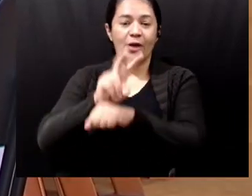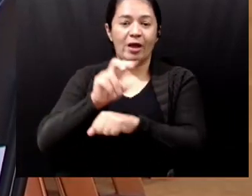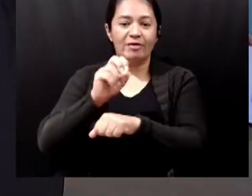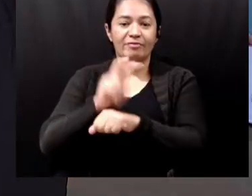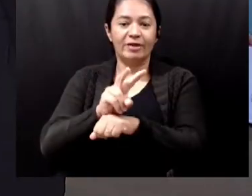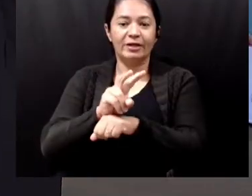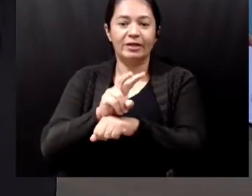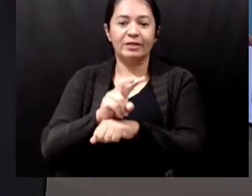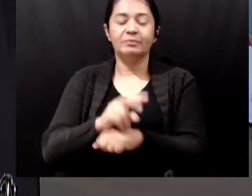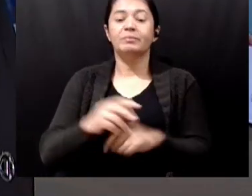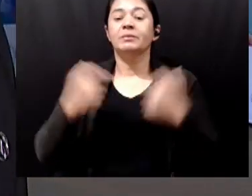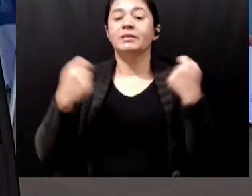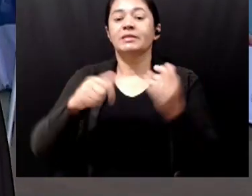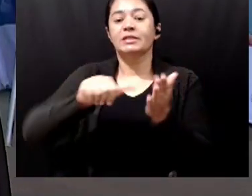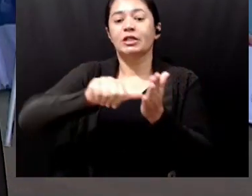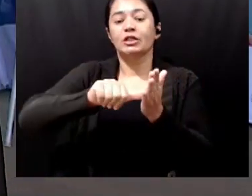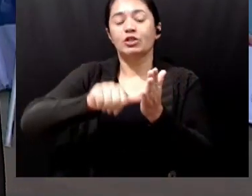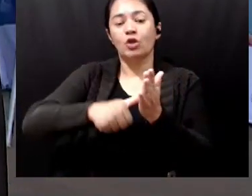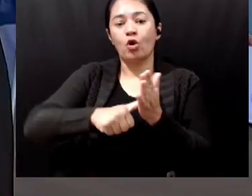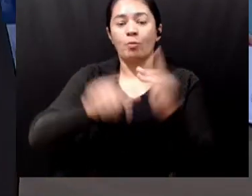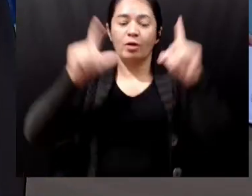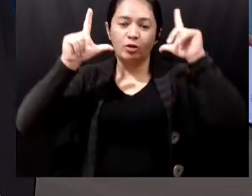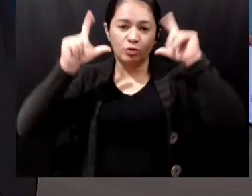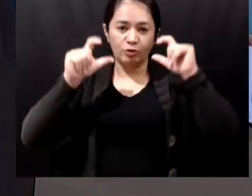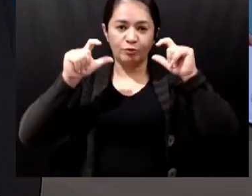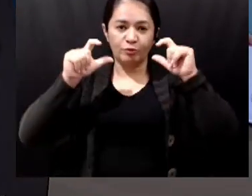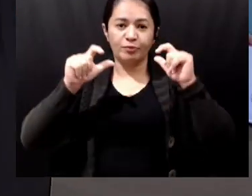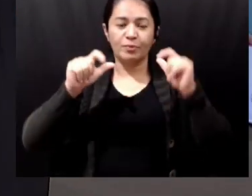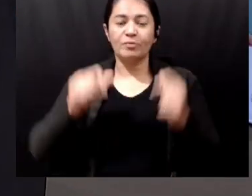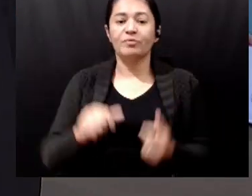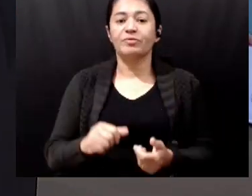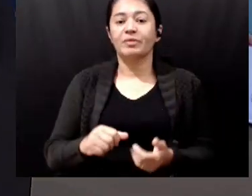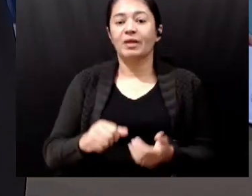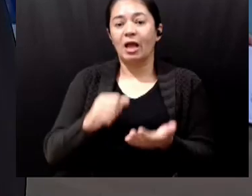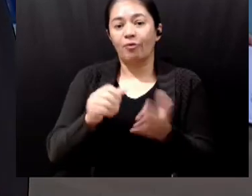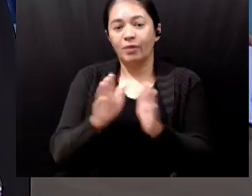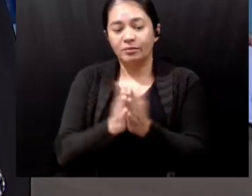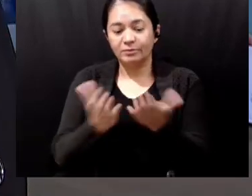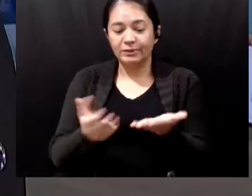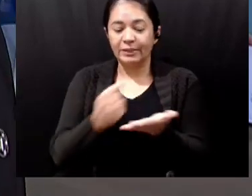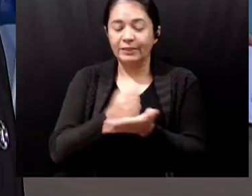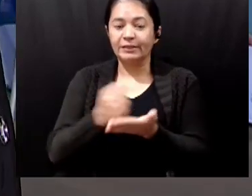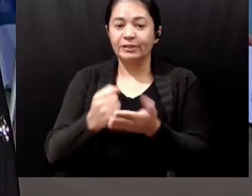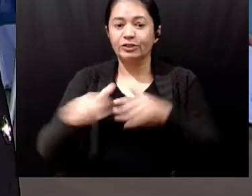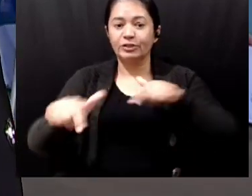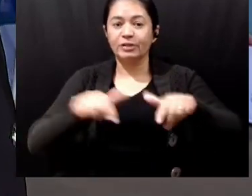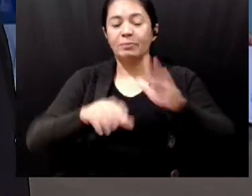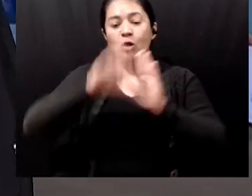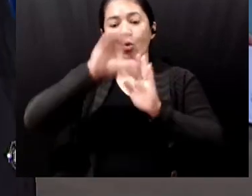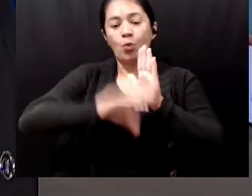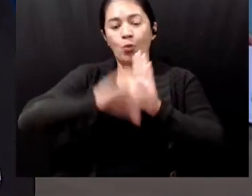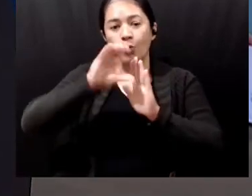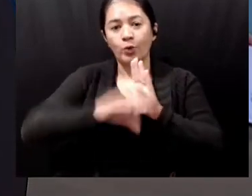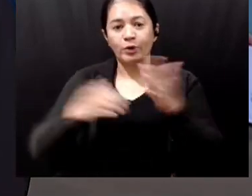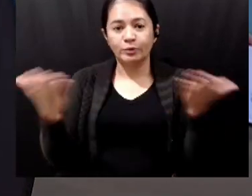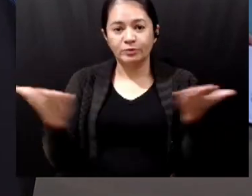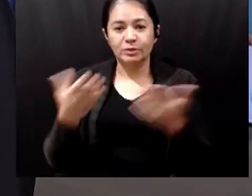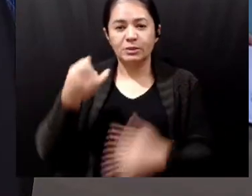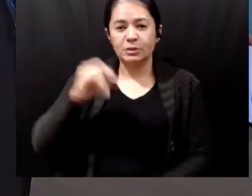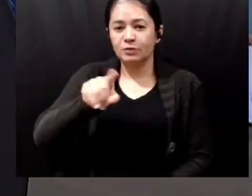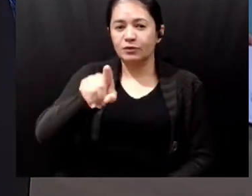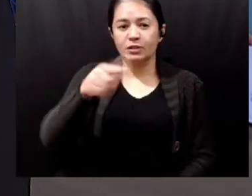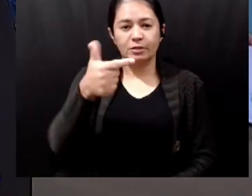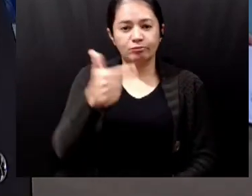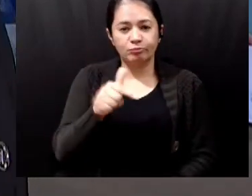a carteira de trabalho, seja ela física ou digital, e um currículo atualizado. O currículo, se você não tiver impresso,